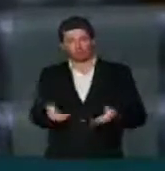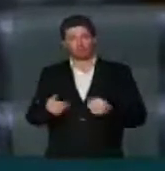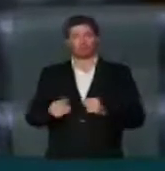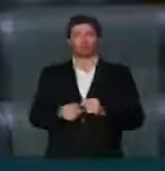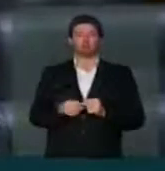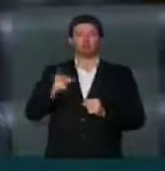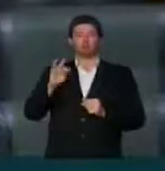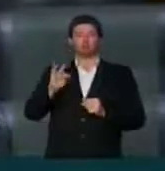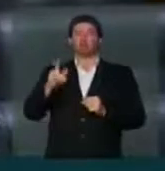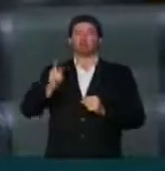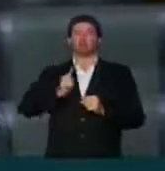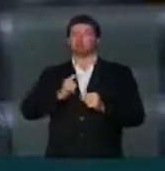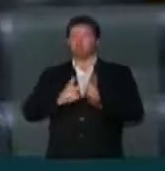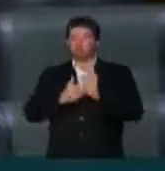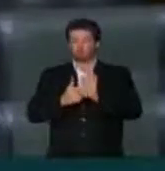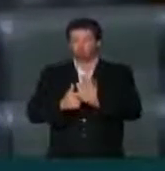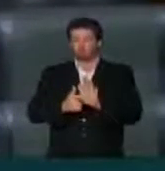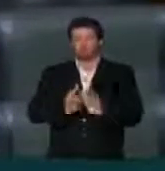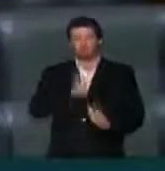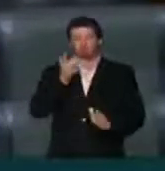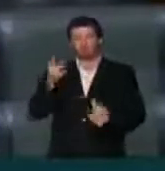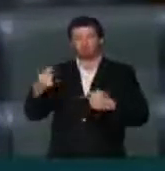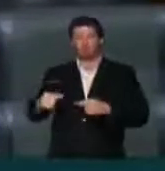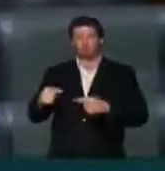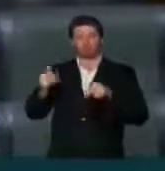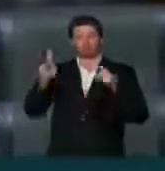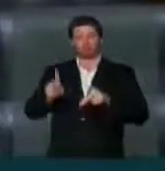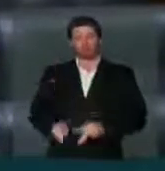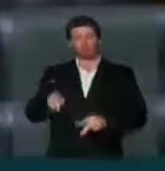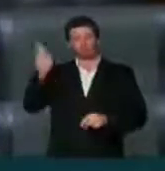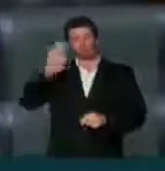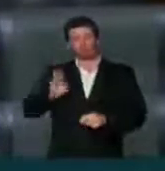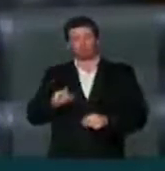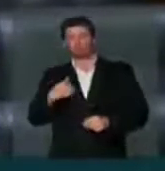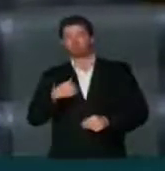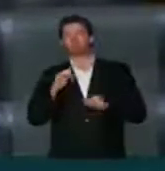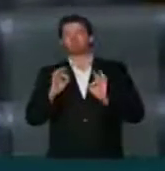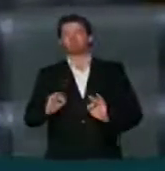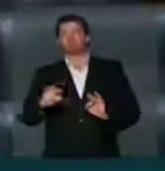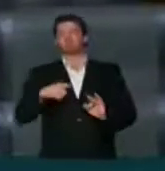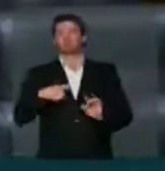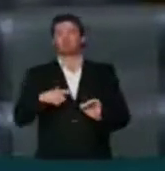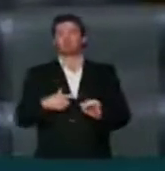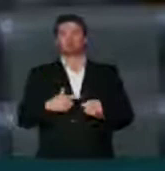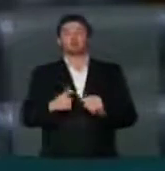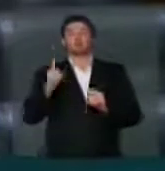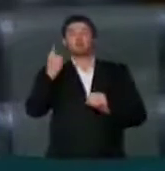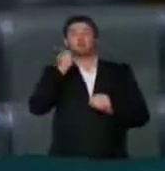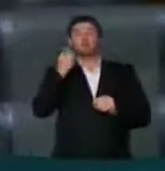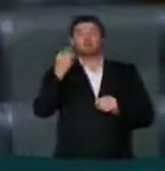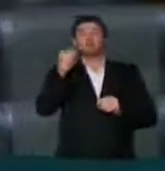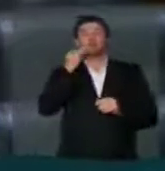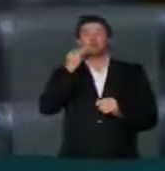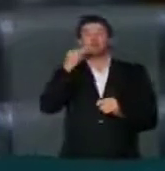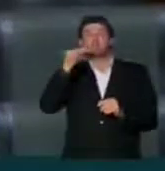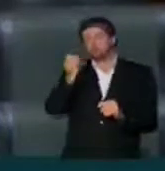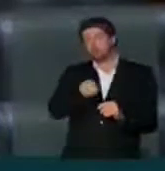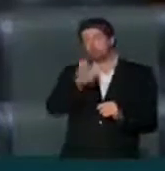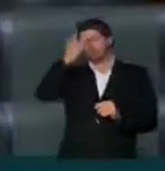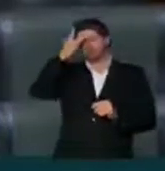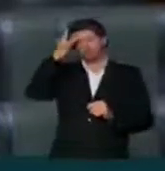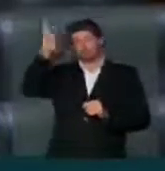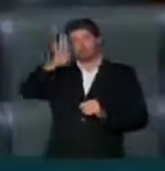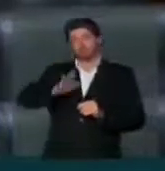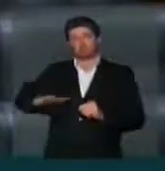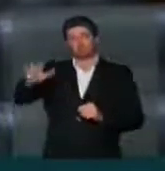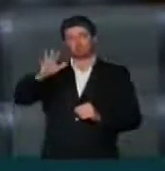tem trazido de transtorno para a população brasileira. Tenho certeza que milhões de brasileiros hoje estão lhe ouvindo na TV Câmara e